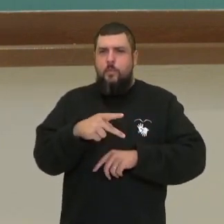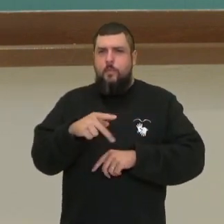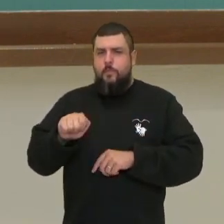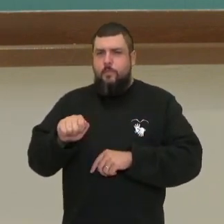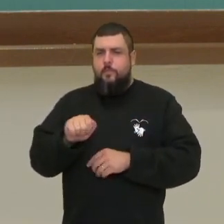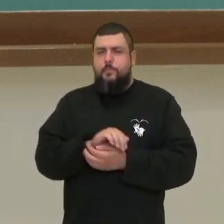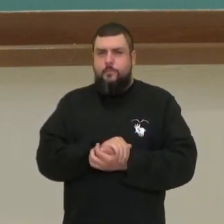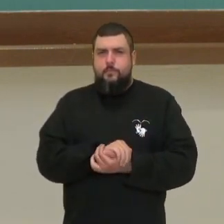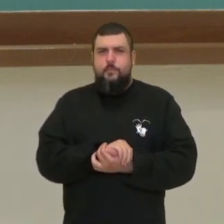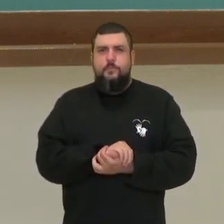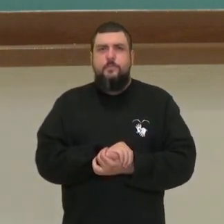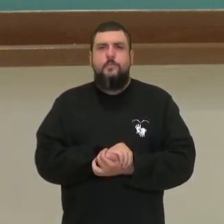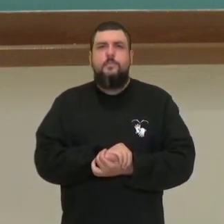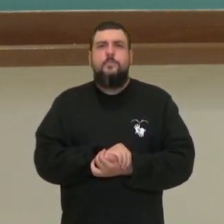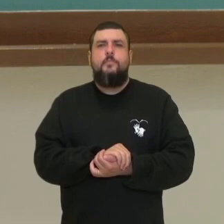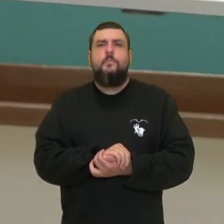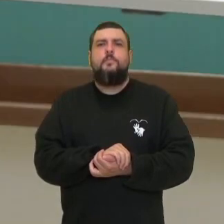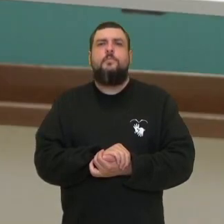definição. Vamos lá?